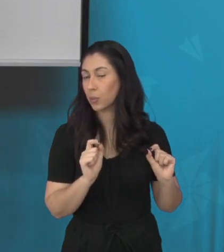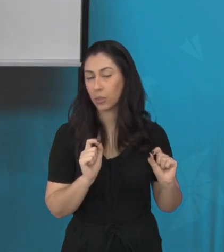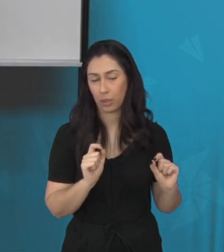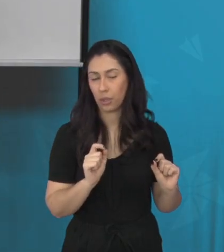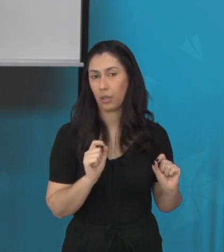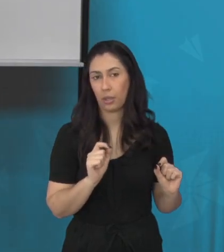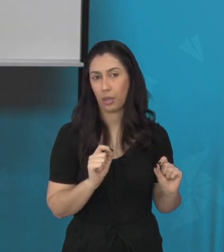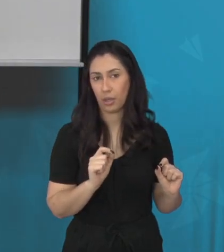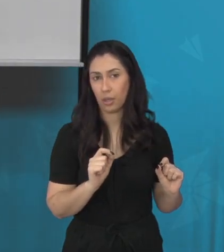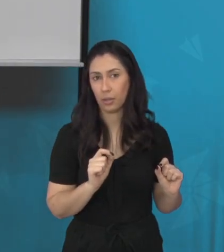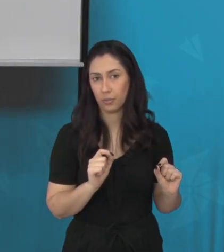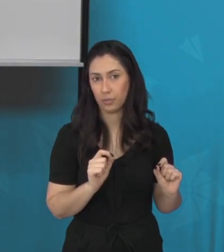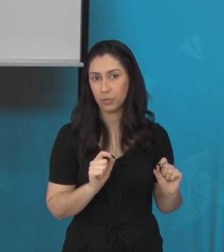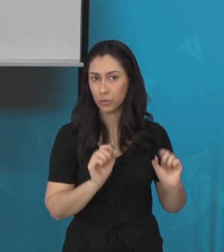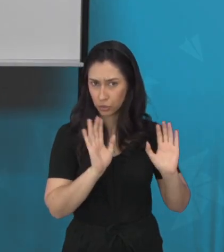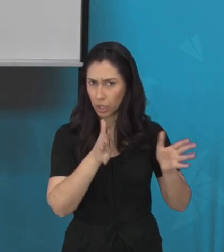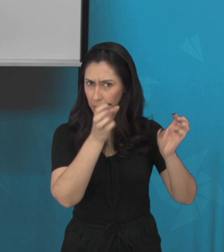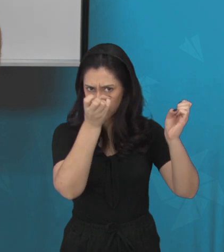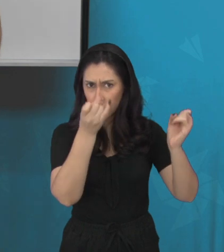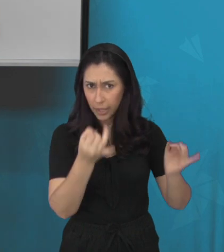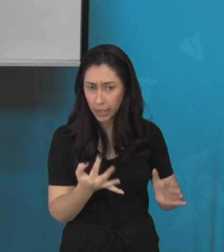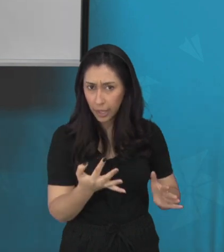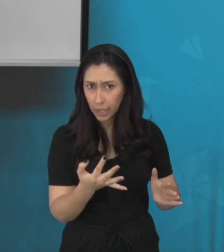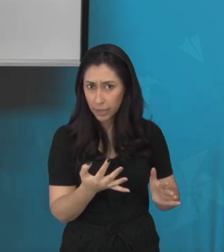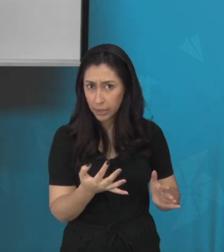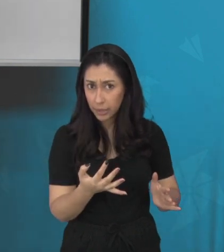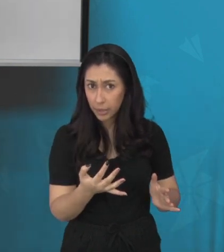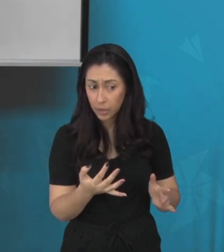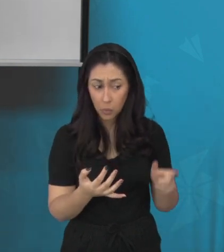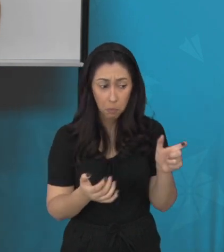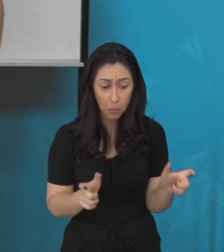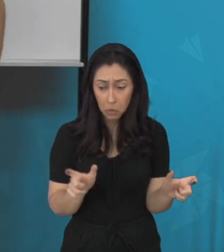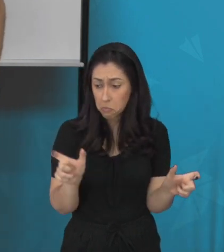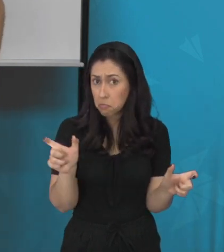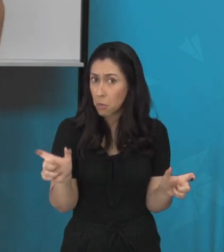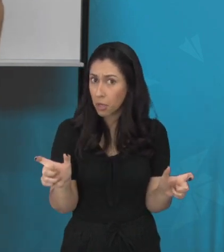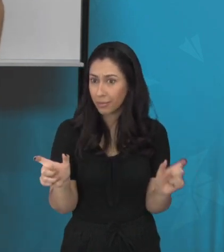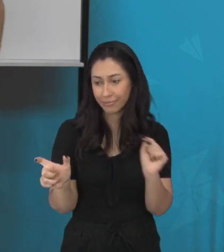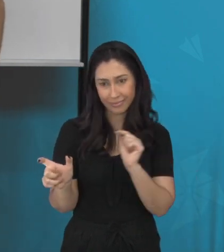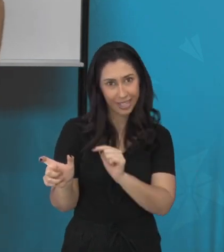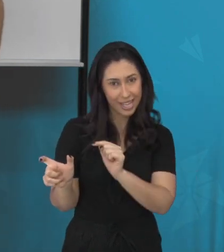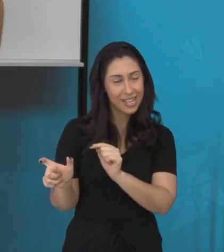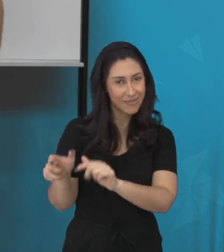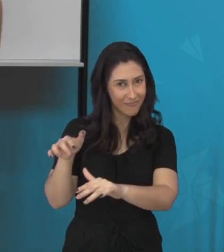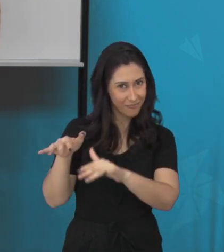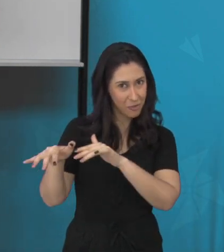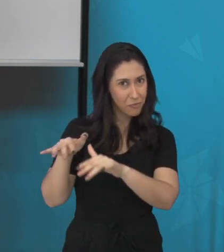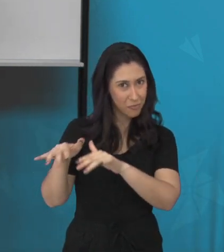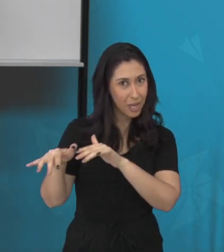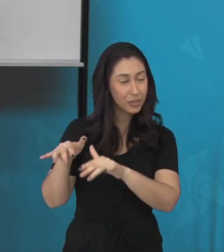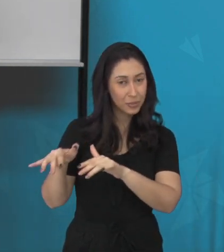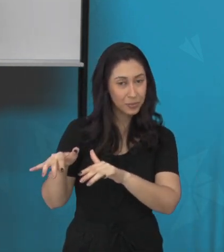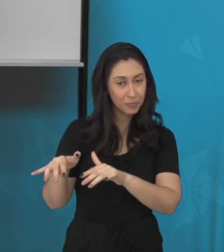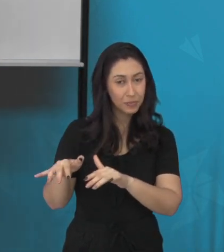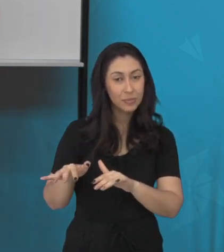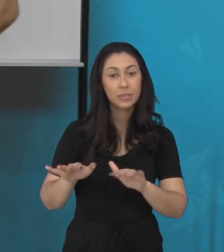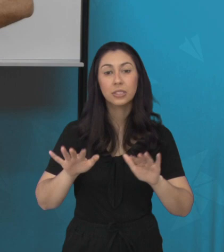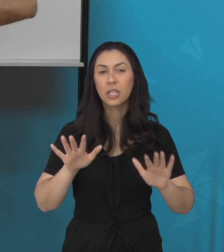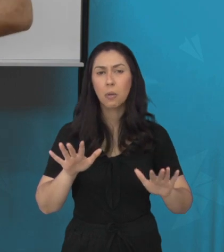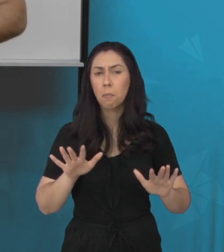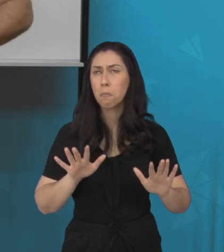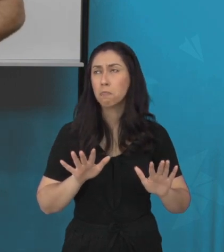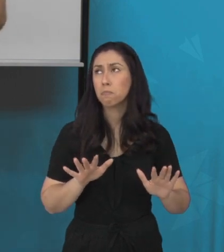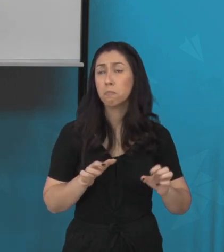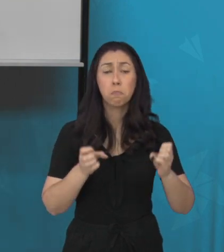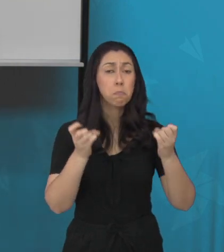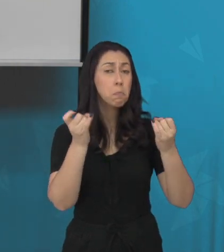que eu ensinei nessa aula e na aula passada. Mi cinético vezes A normal. Veja só, a questão não falou